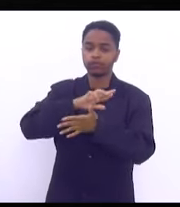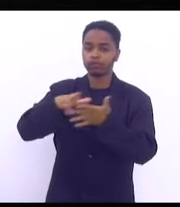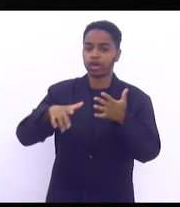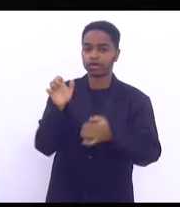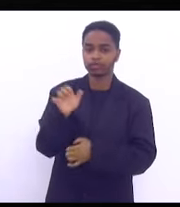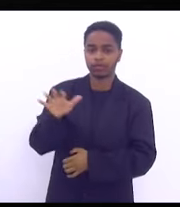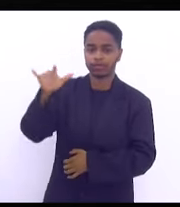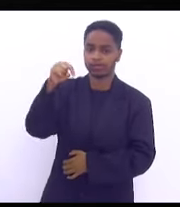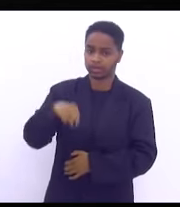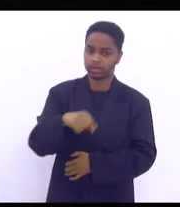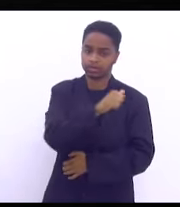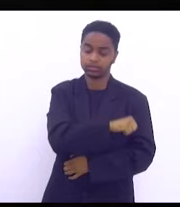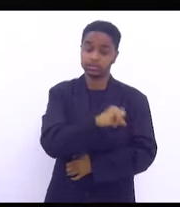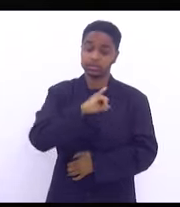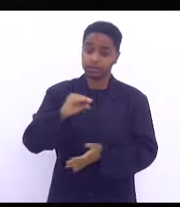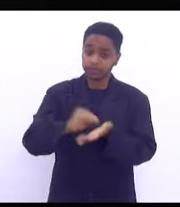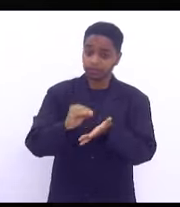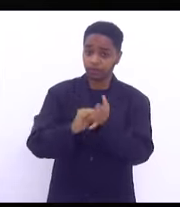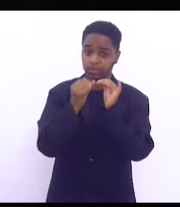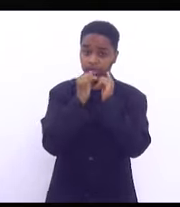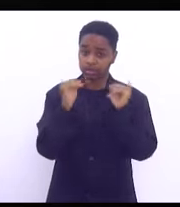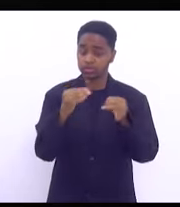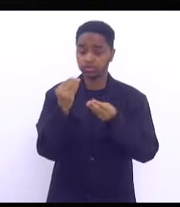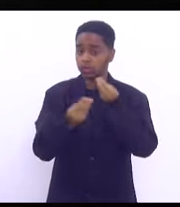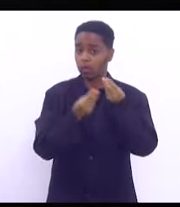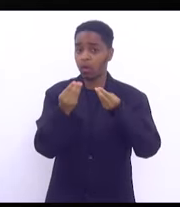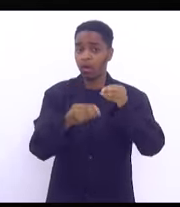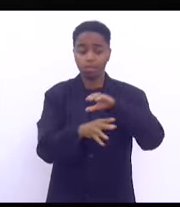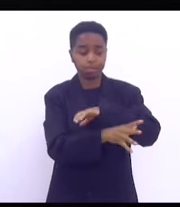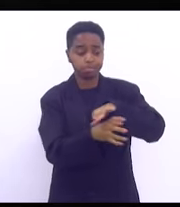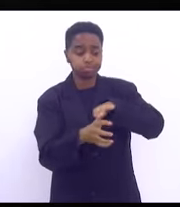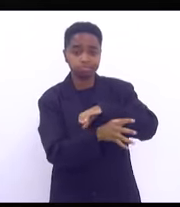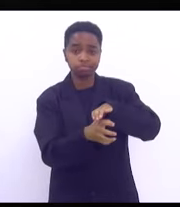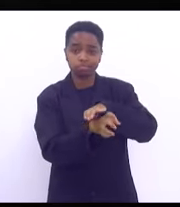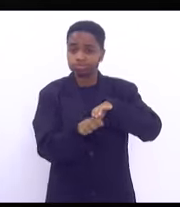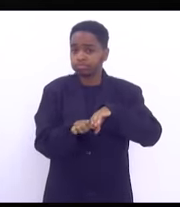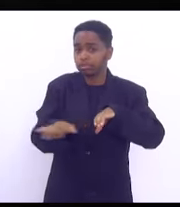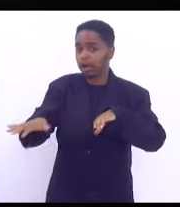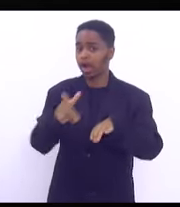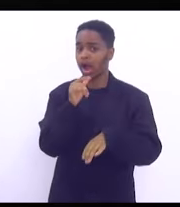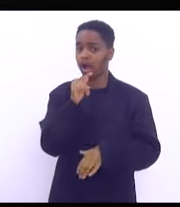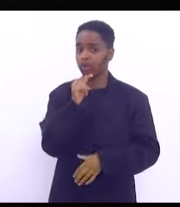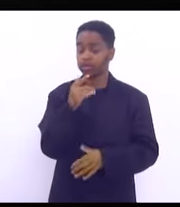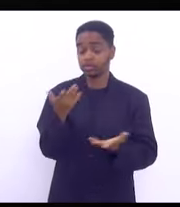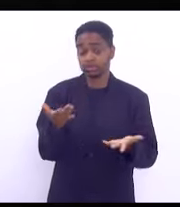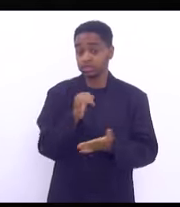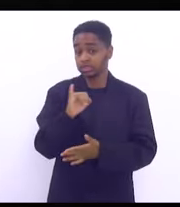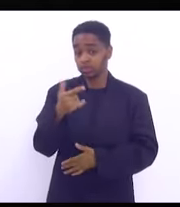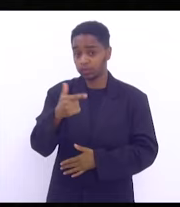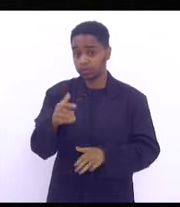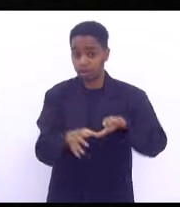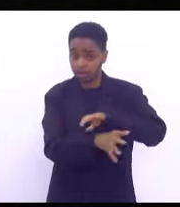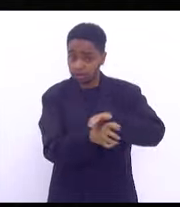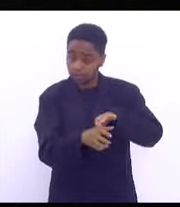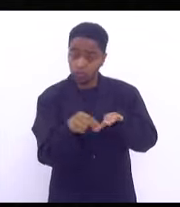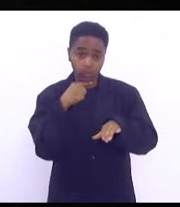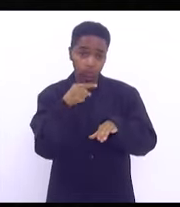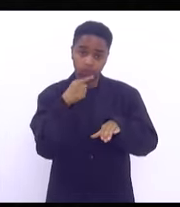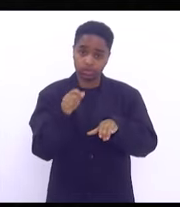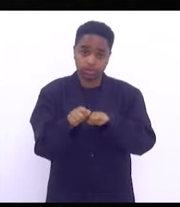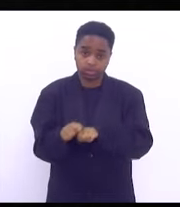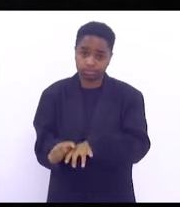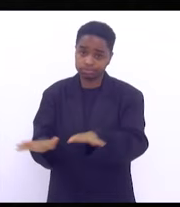região. E se você não tem energia, não tem como bombear essa água. E sem bombear, a água não chega na casa